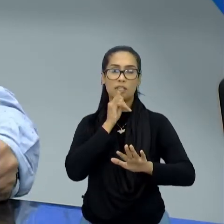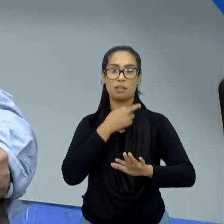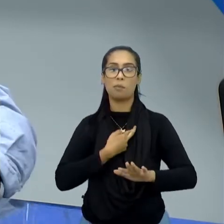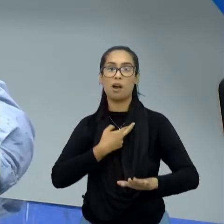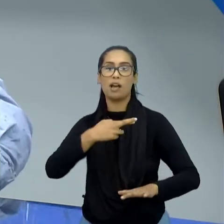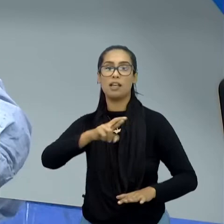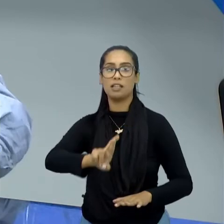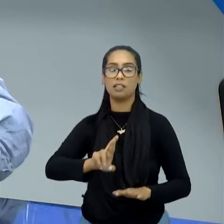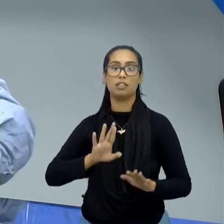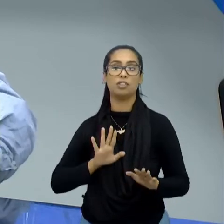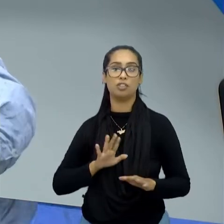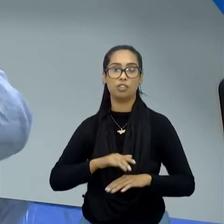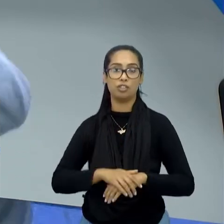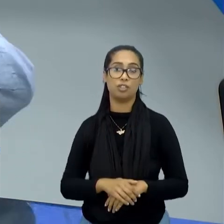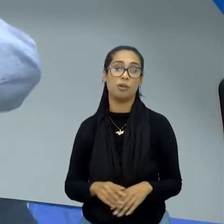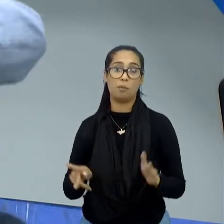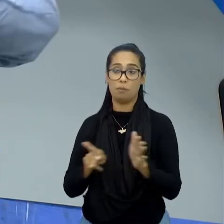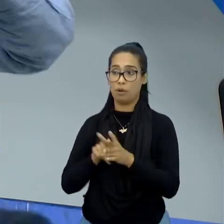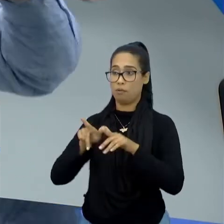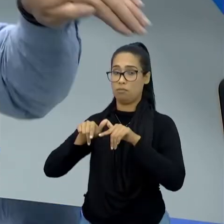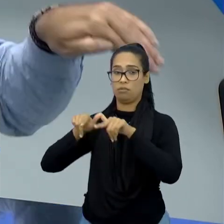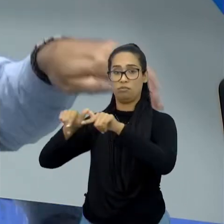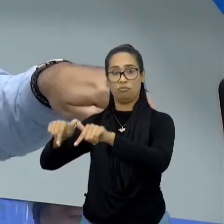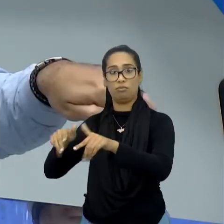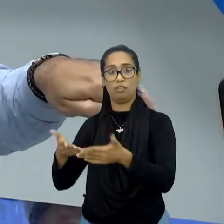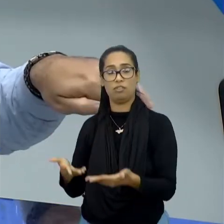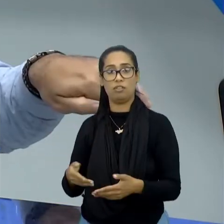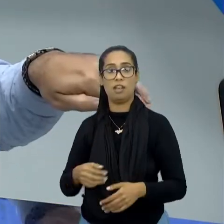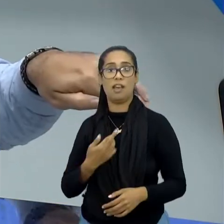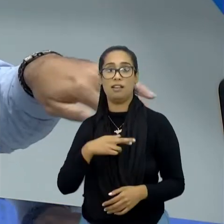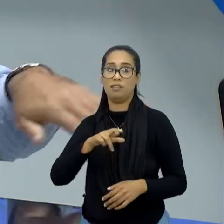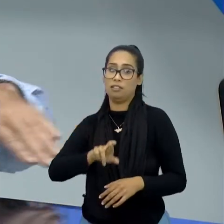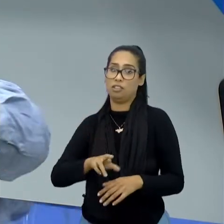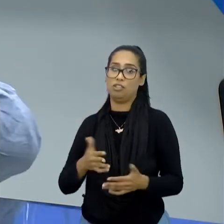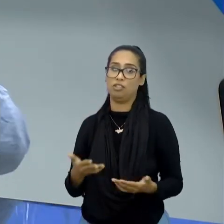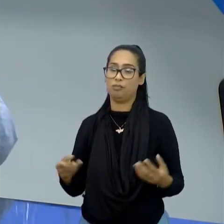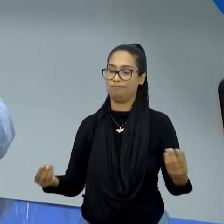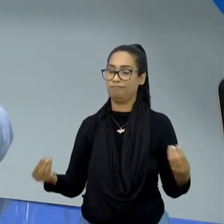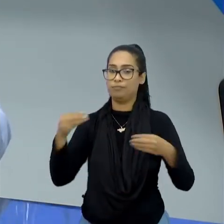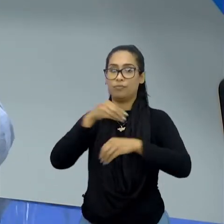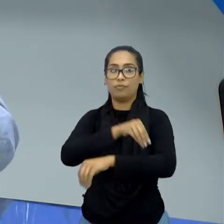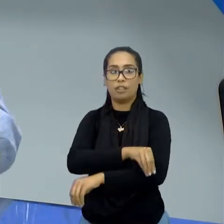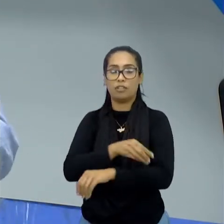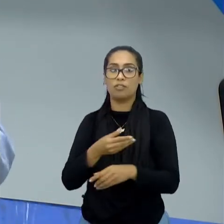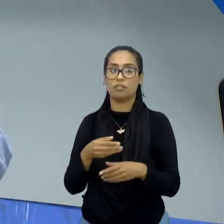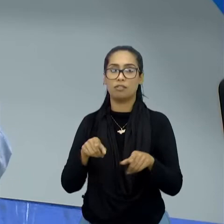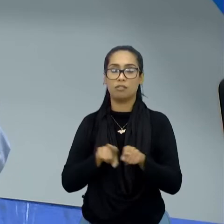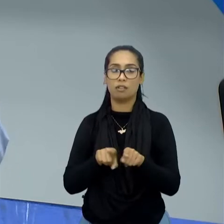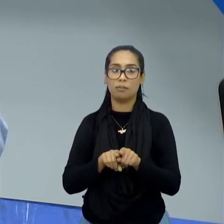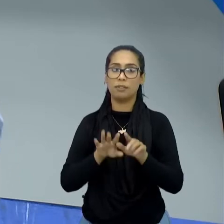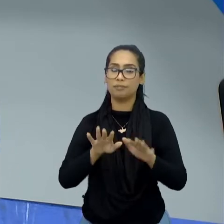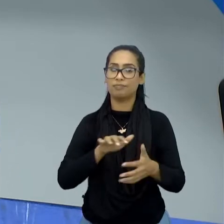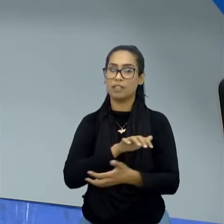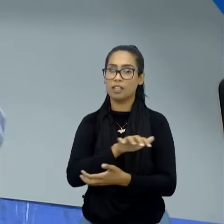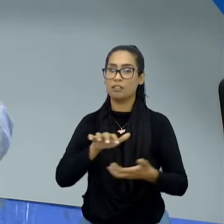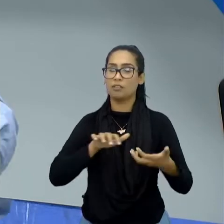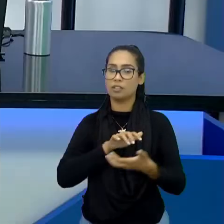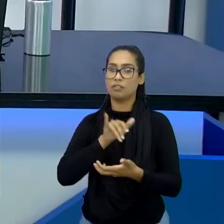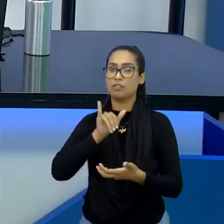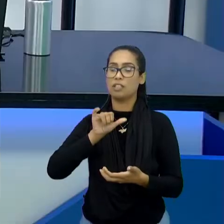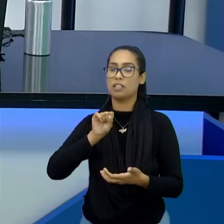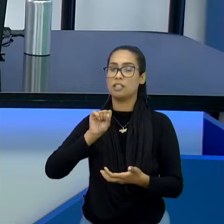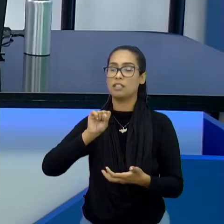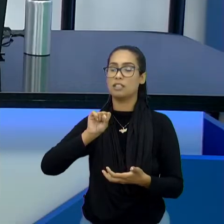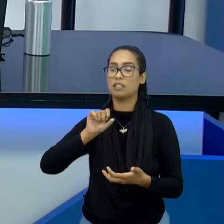religião muçulmana é determinante, fizeram um caminho contrário. A gente pode citar aqui a Revolução Islâmica